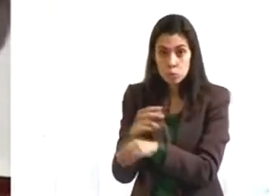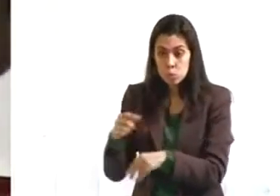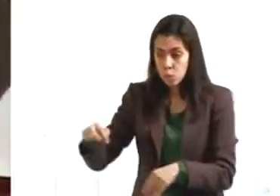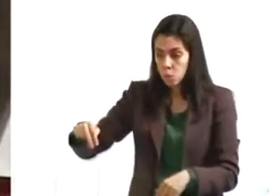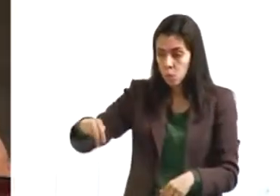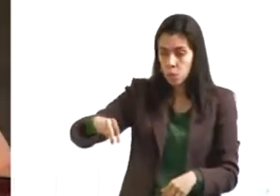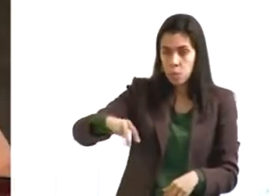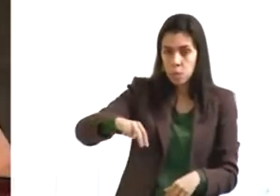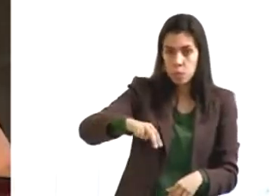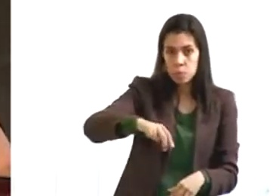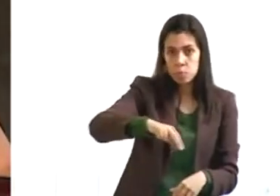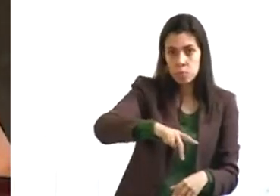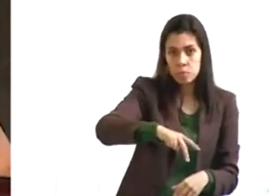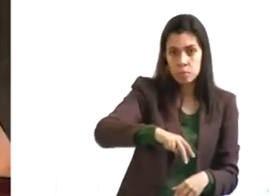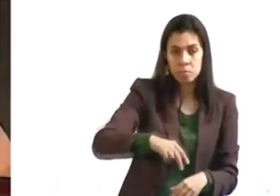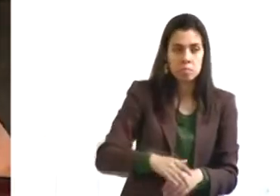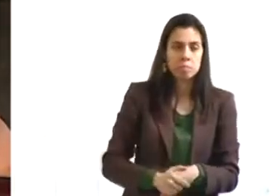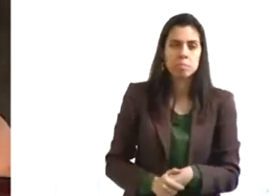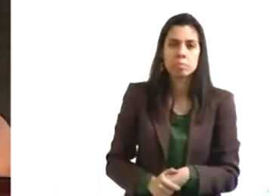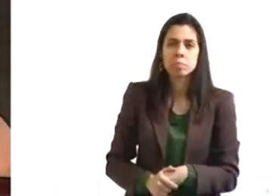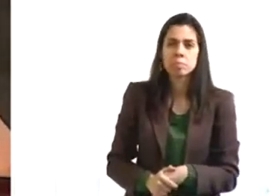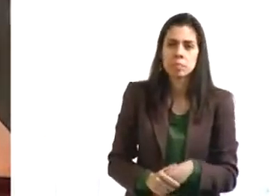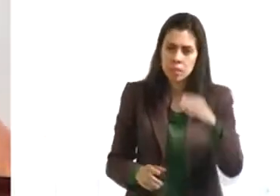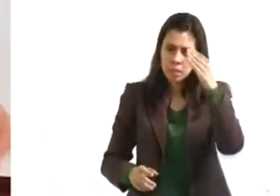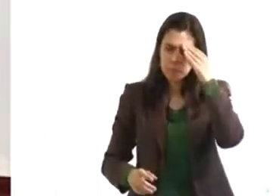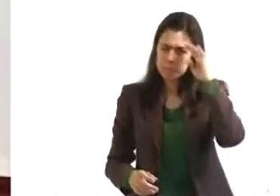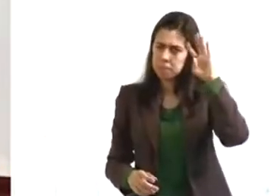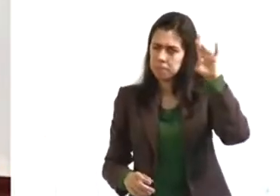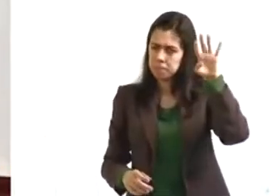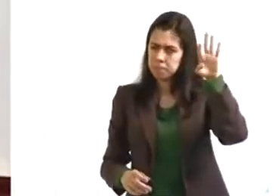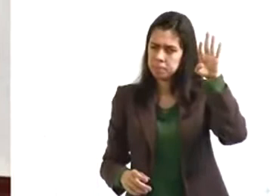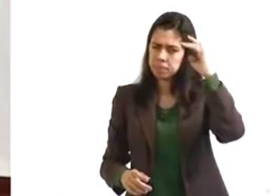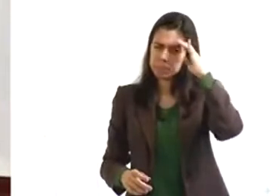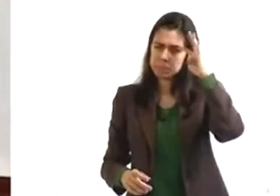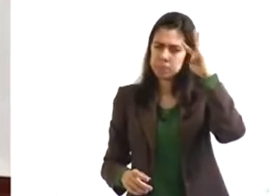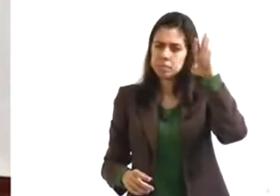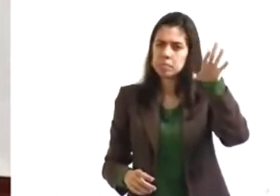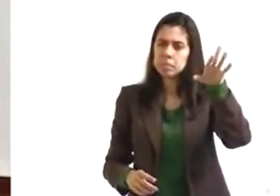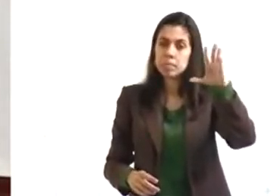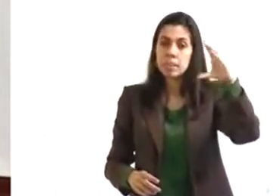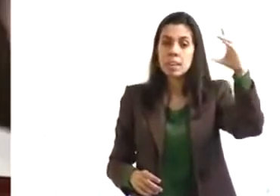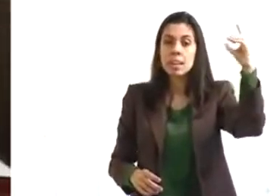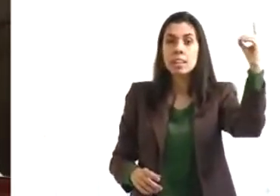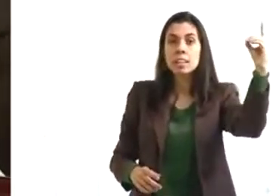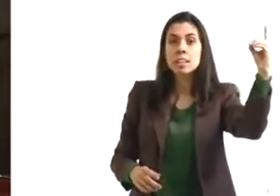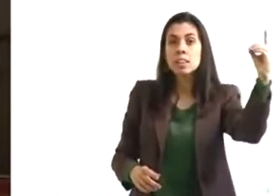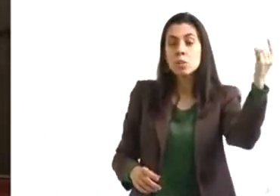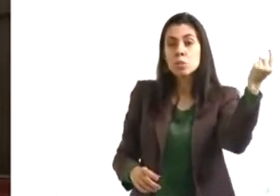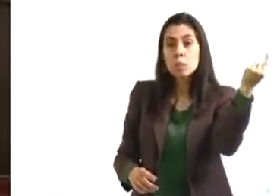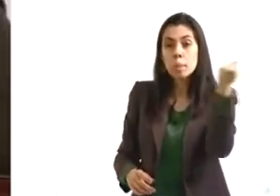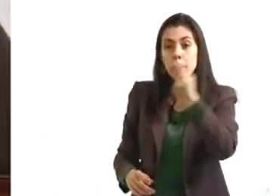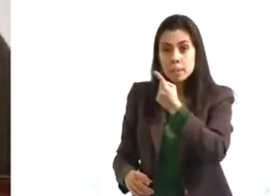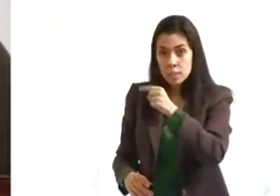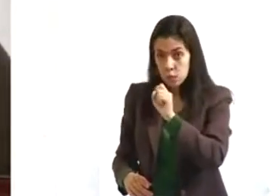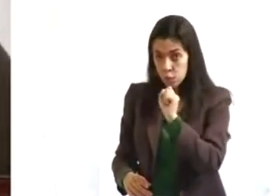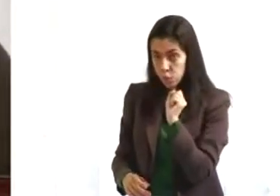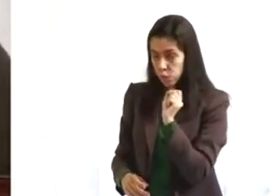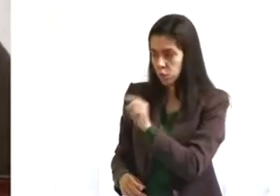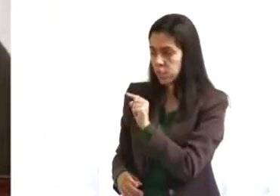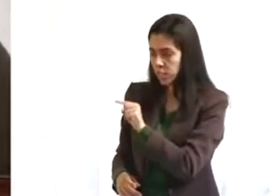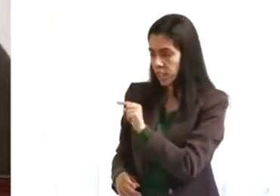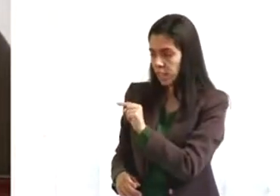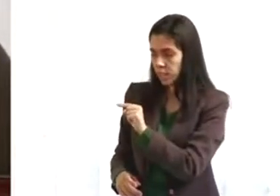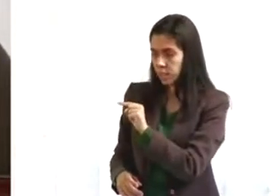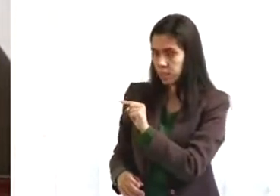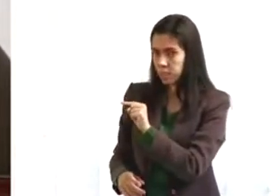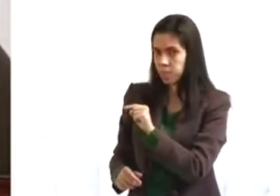deserto. Pode imaginar um evangelista sendo ordenado por Deus para ir para um lugar que não tem ninguém.